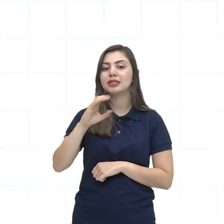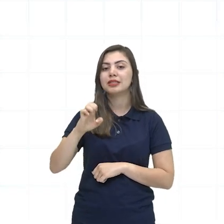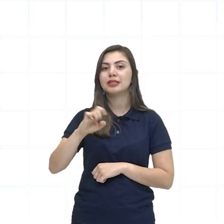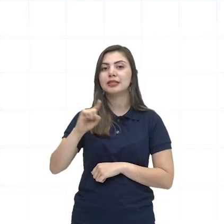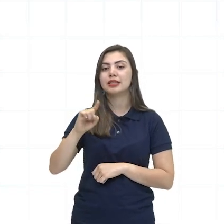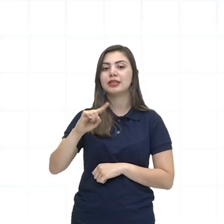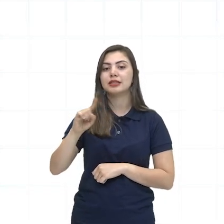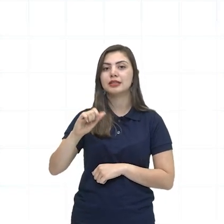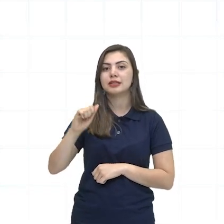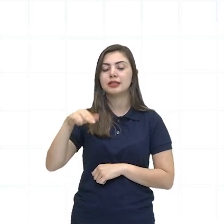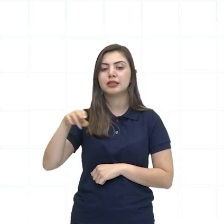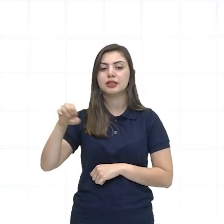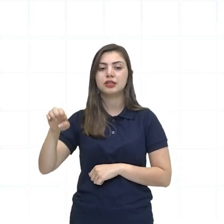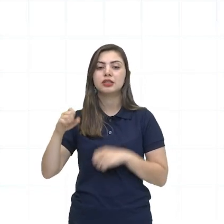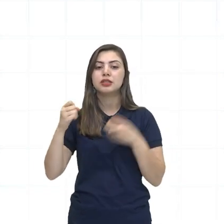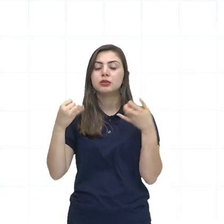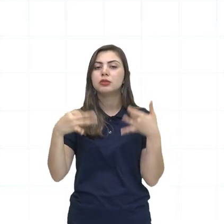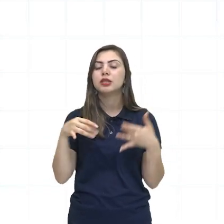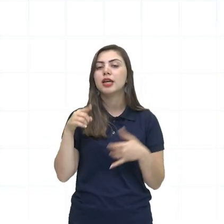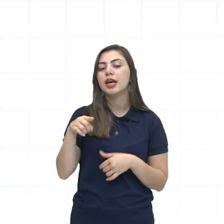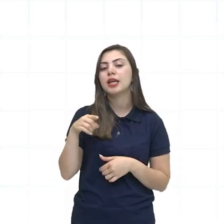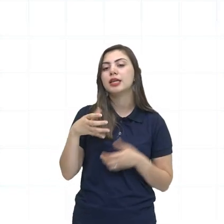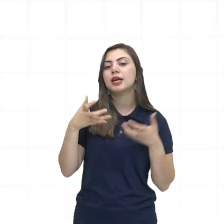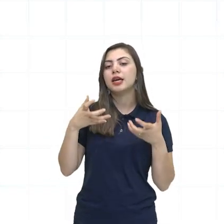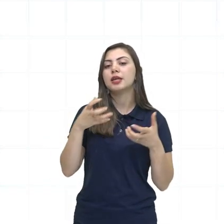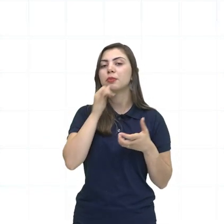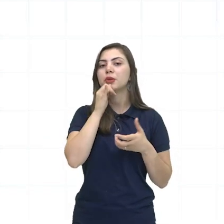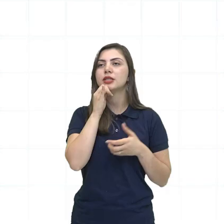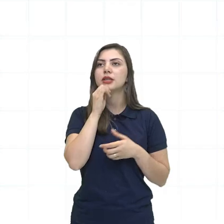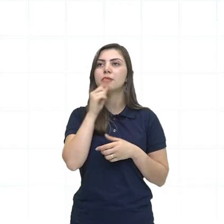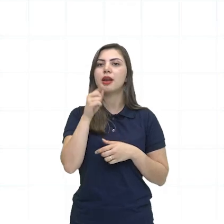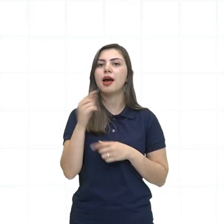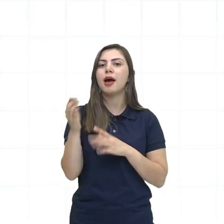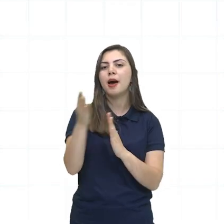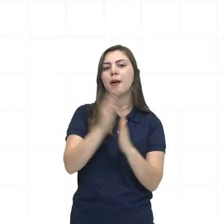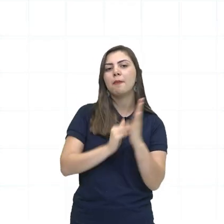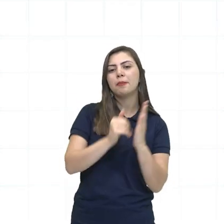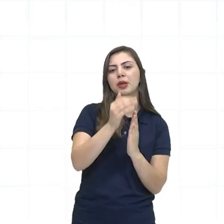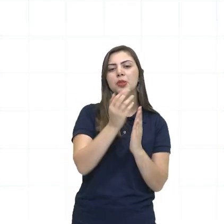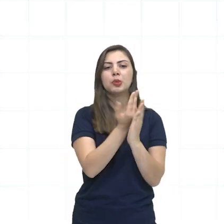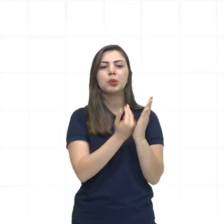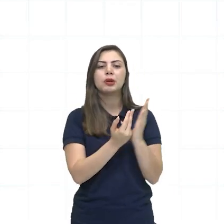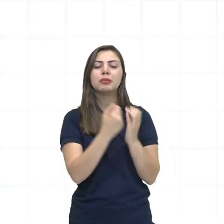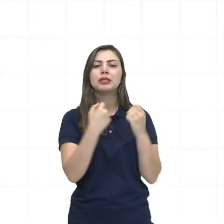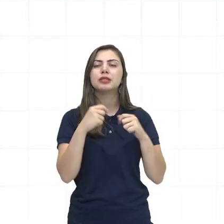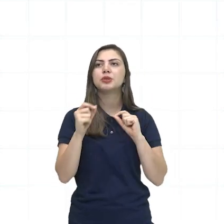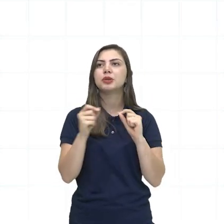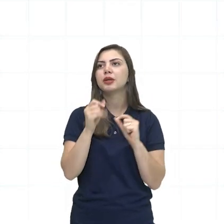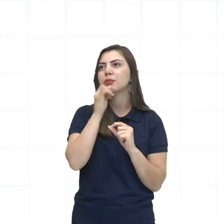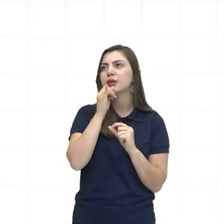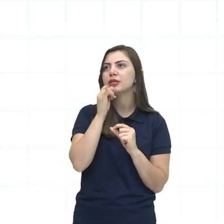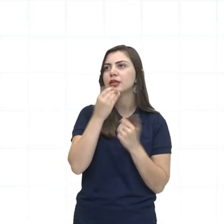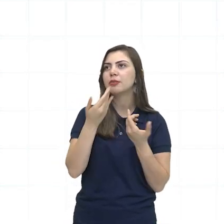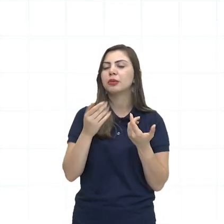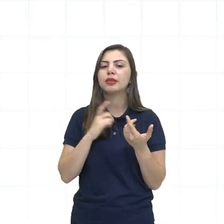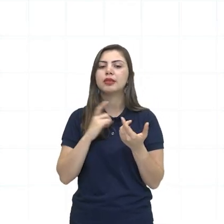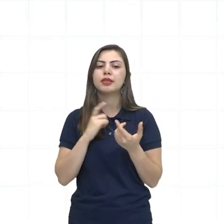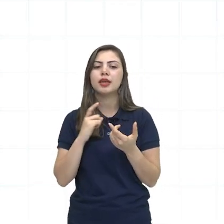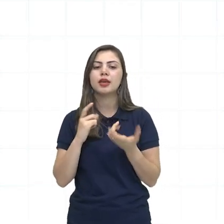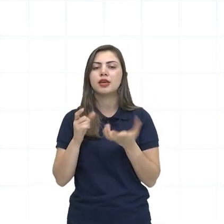umas características da pintura egípcia, o que é totalmente diferente do que acontecia lá na pré-história. E a arte, ela foi